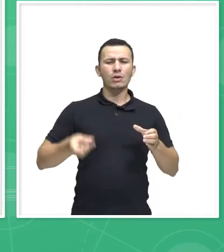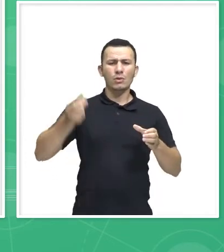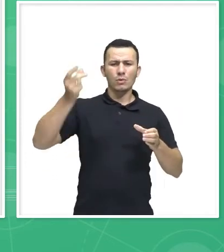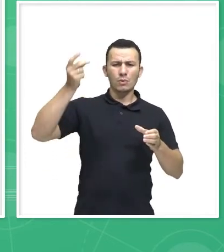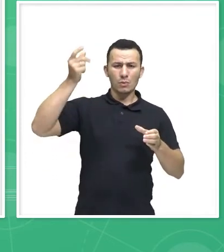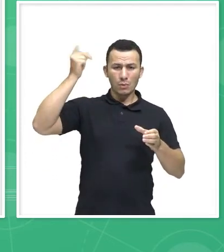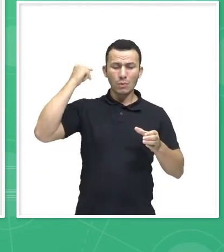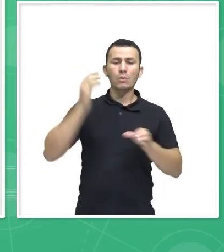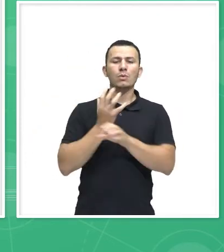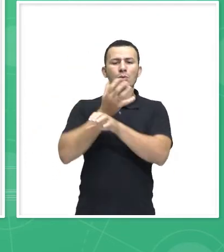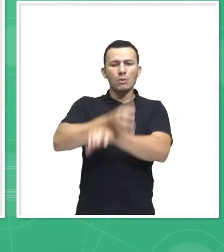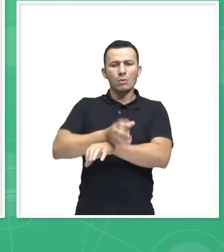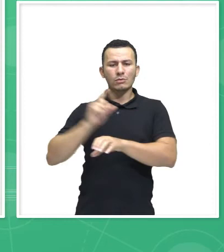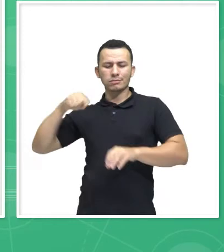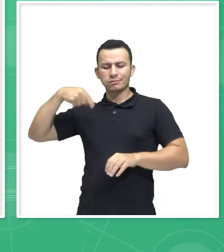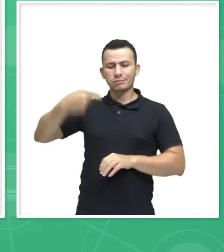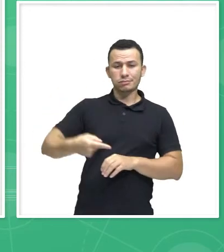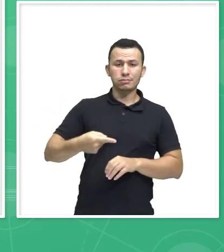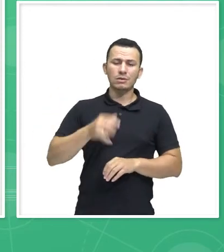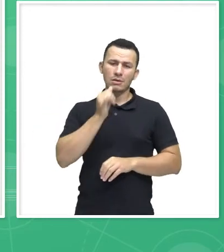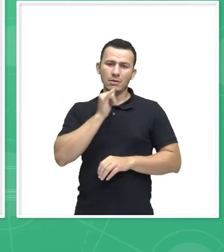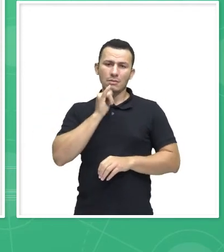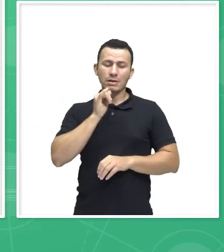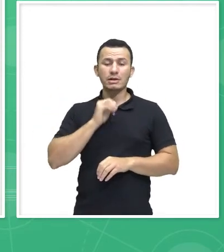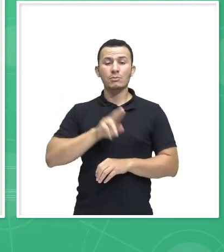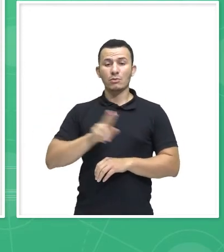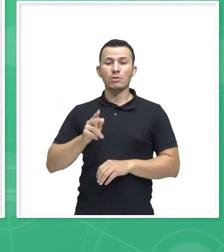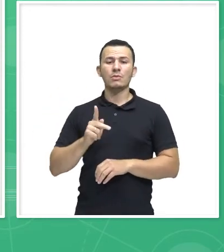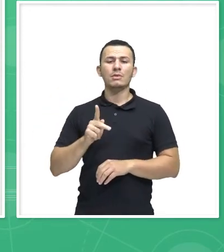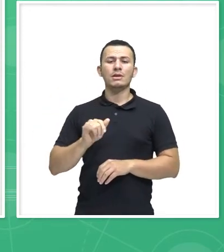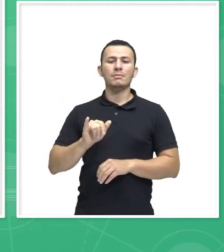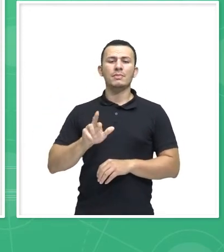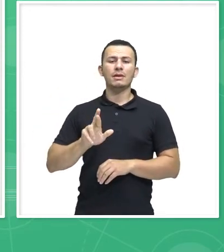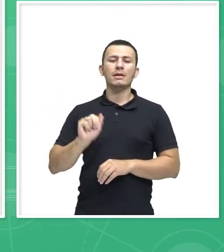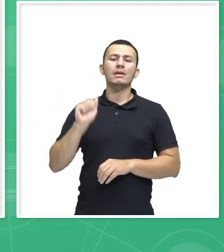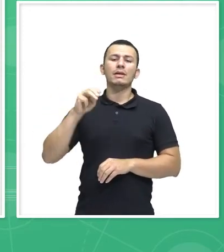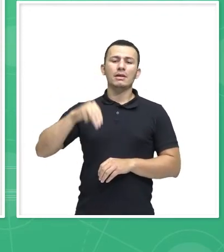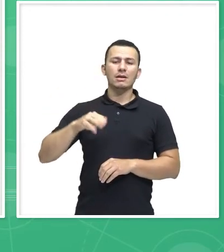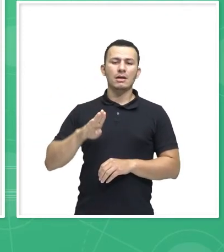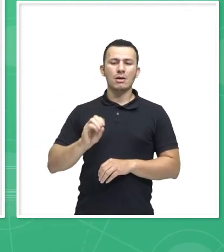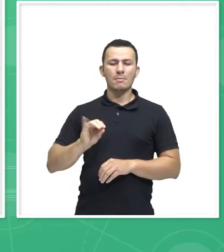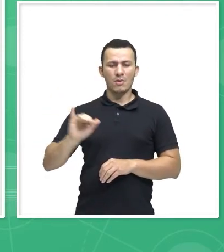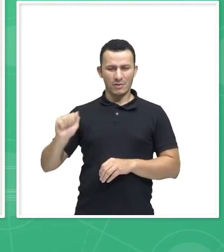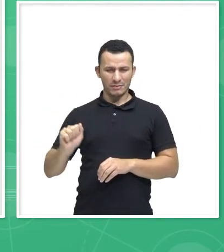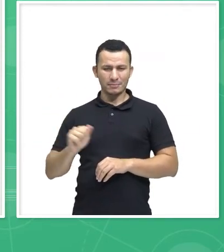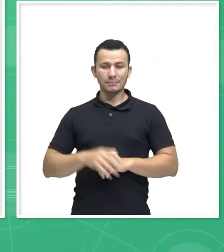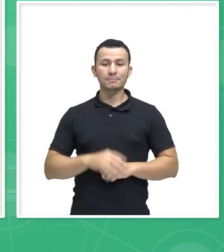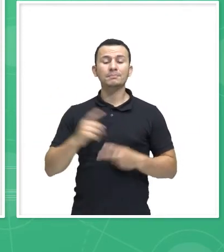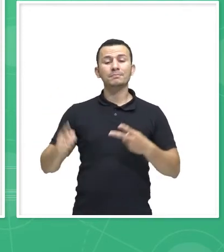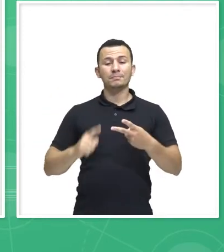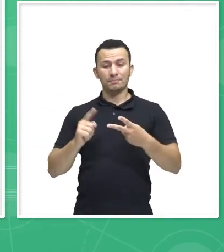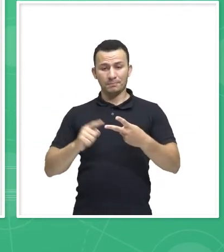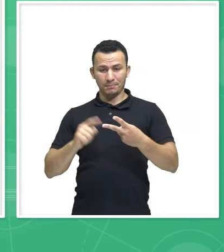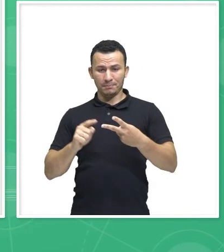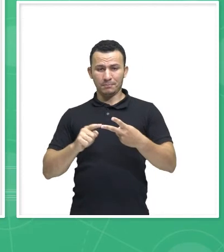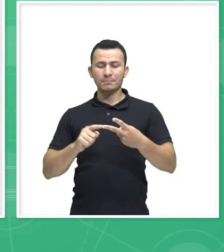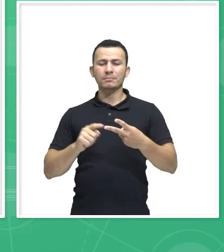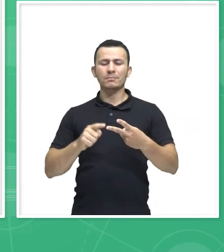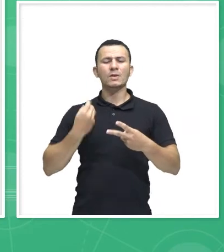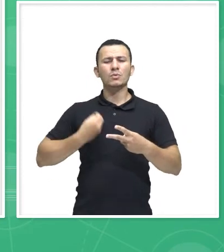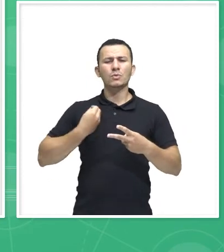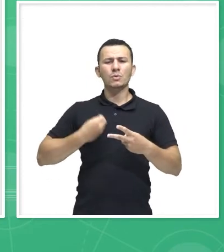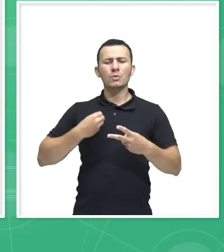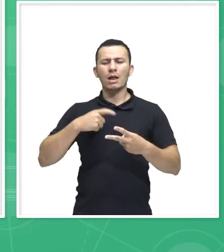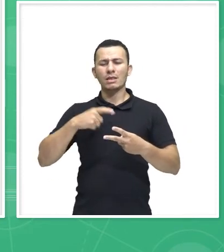dos vertebrados terrestres como exemplo a piramboia né E aí na próxima imagem nós temos os actinopterígeos e